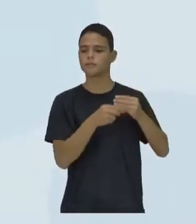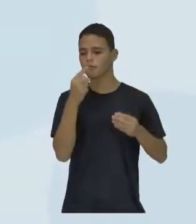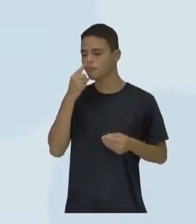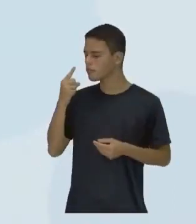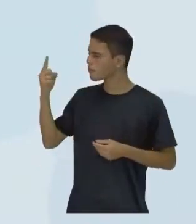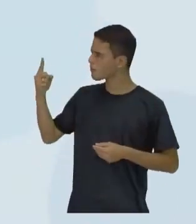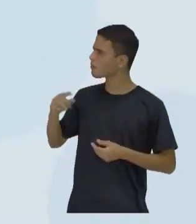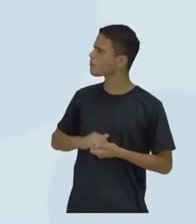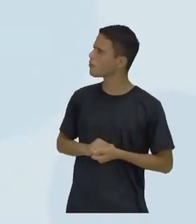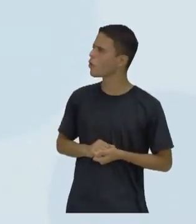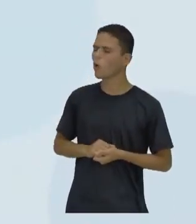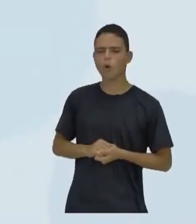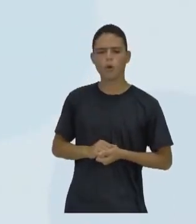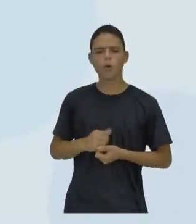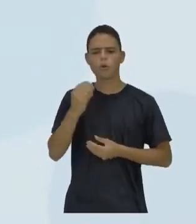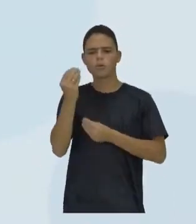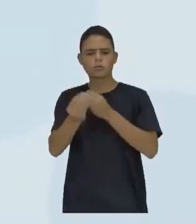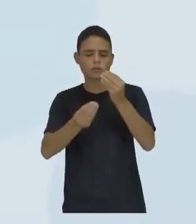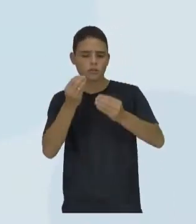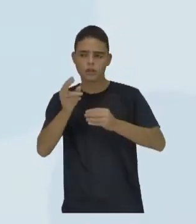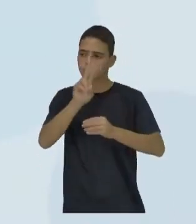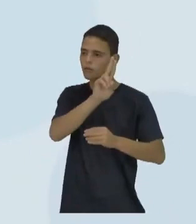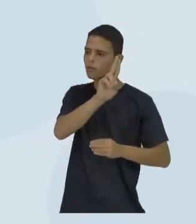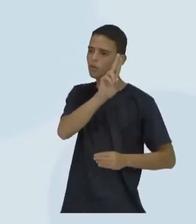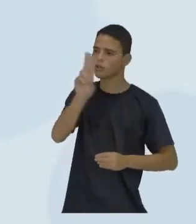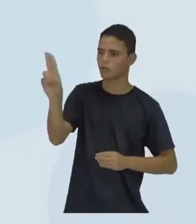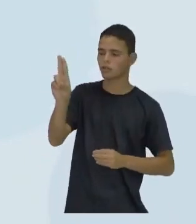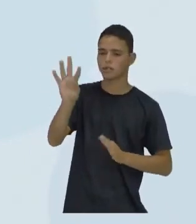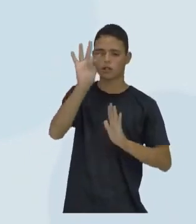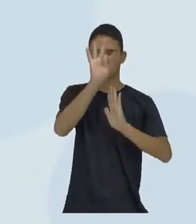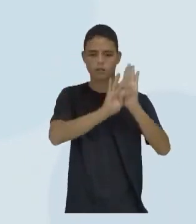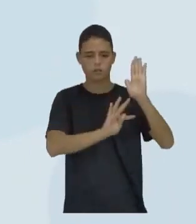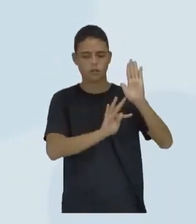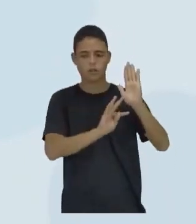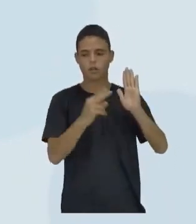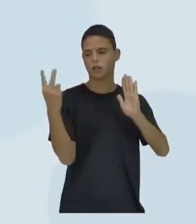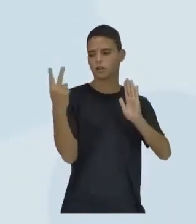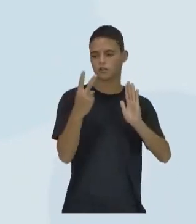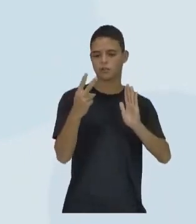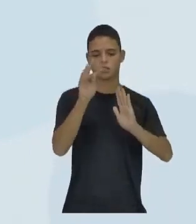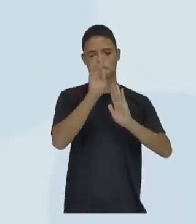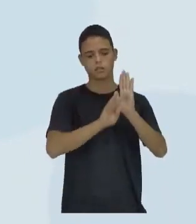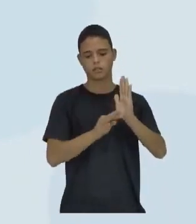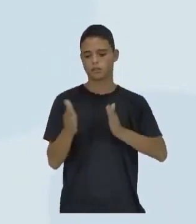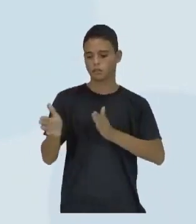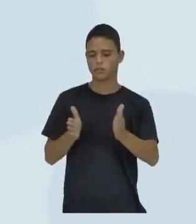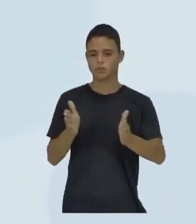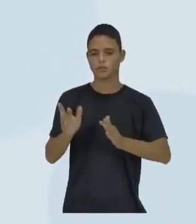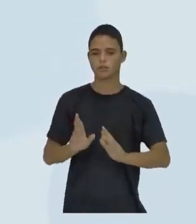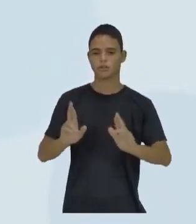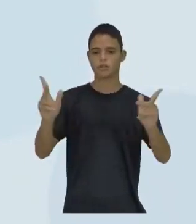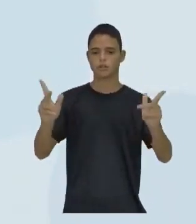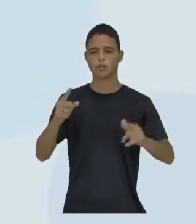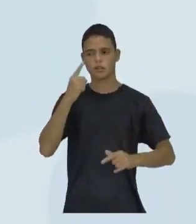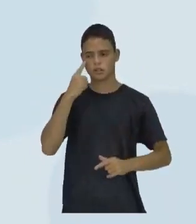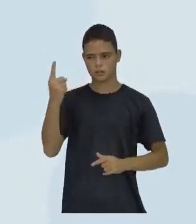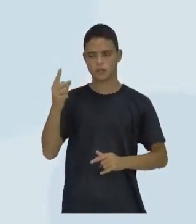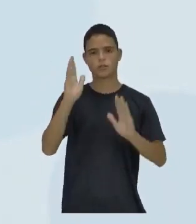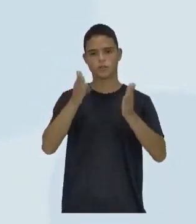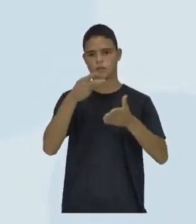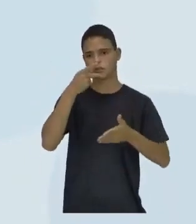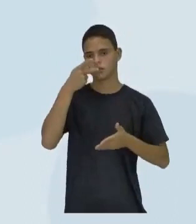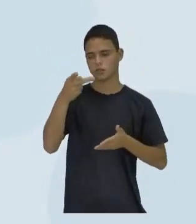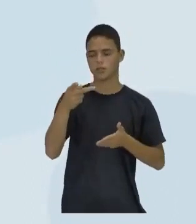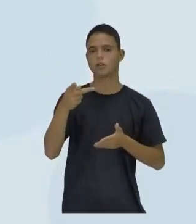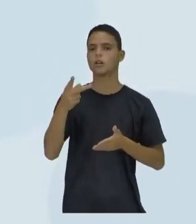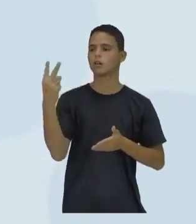leitura comparativa passível de ser realizada entre dois textos de diferentes épocas? A exemplo dos dois textos. Nós falamos de dois textos e podemos